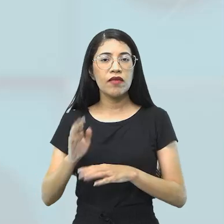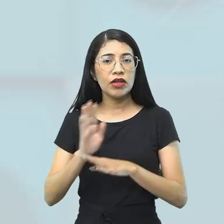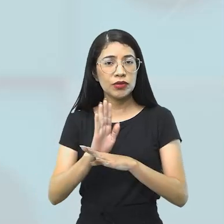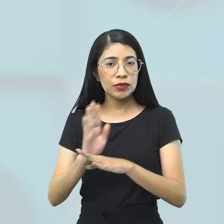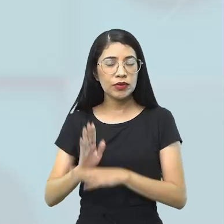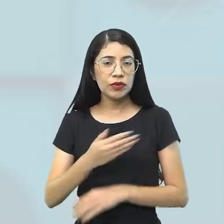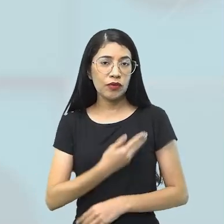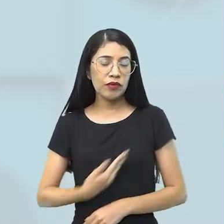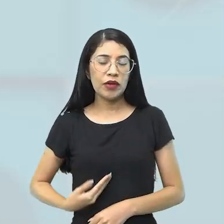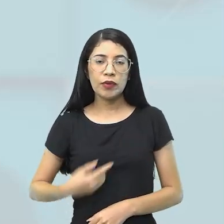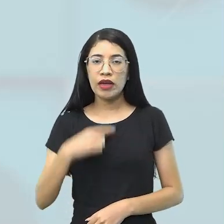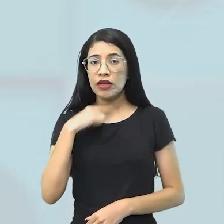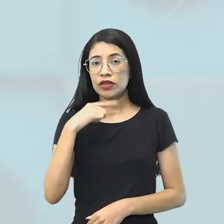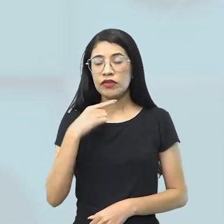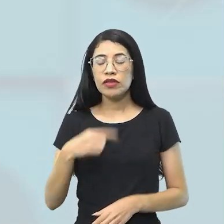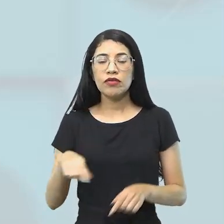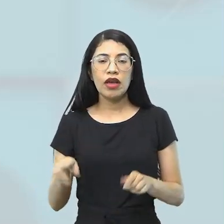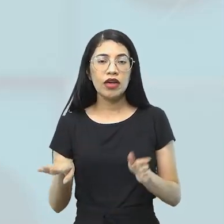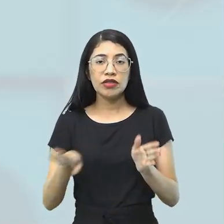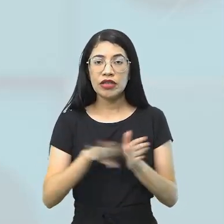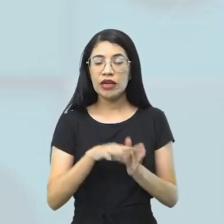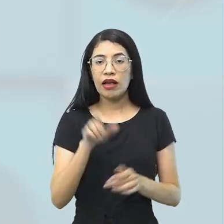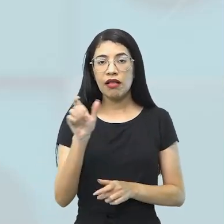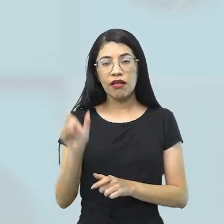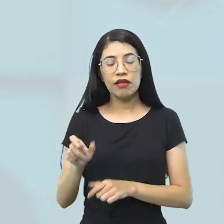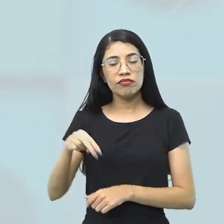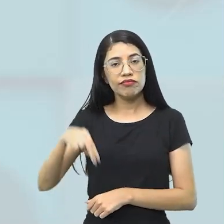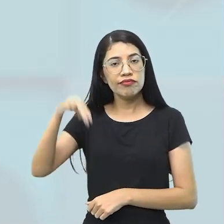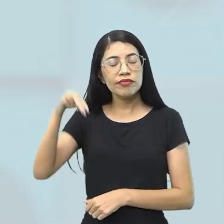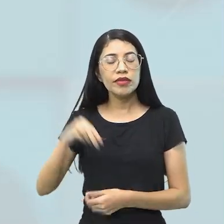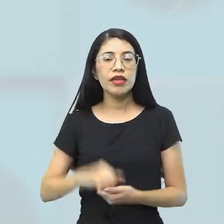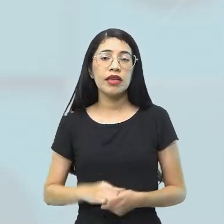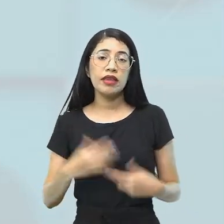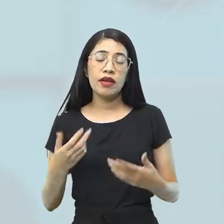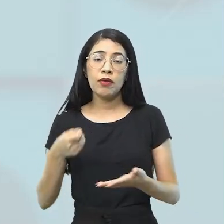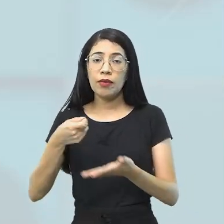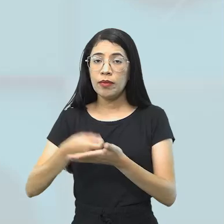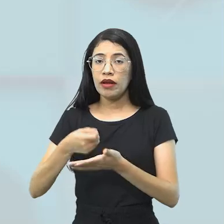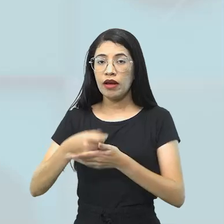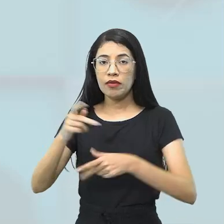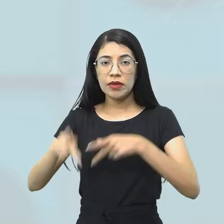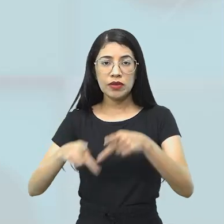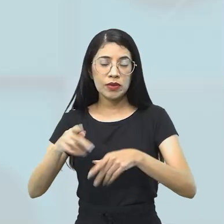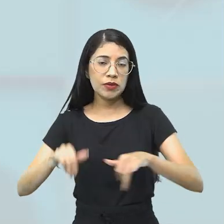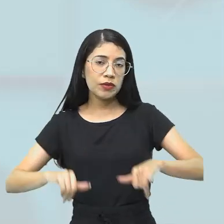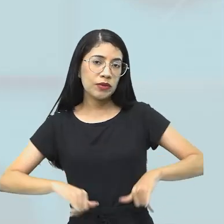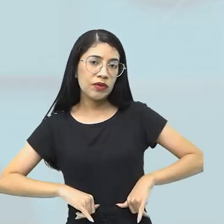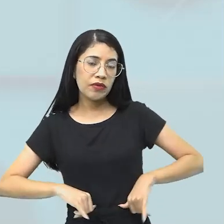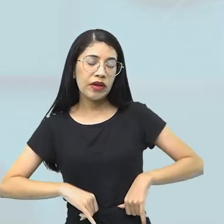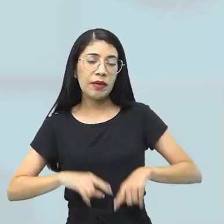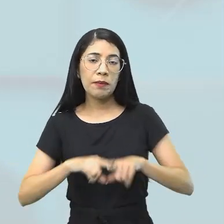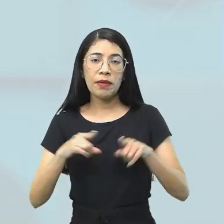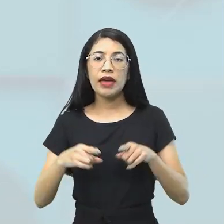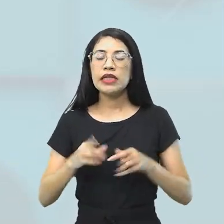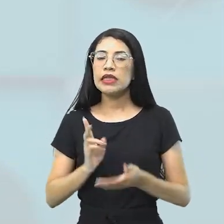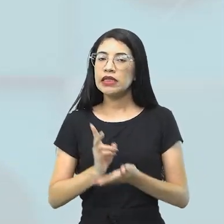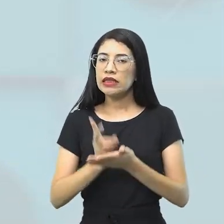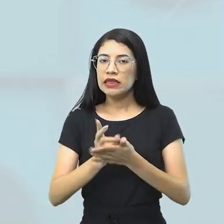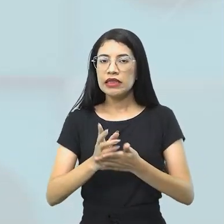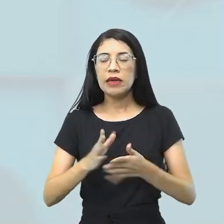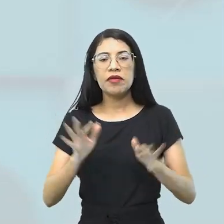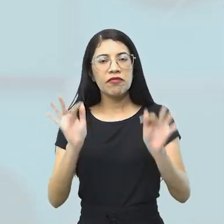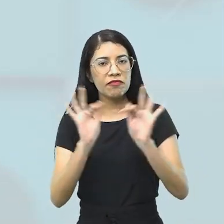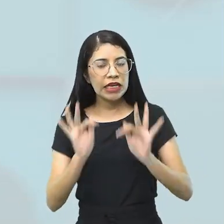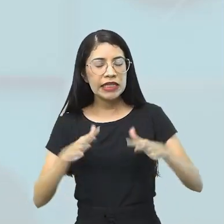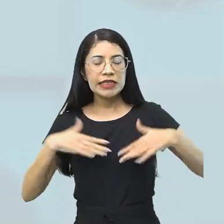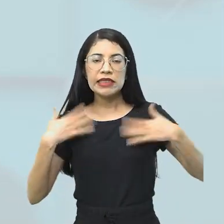tanta facilidade, obrigando esse povo, né, acaba sendo mais sofrido, mas nunca perdem a alegria e